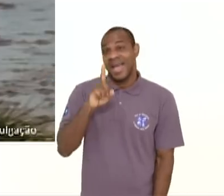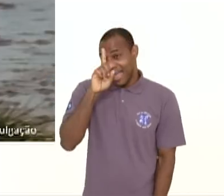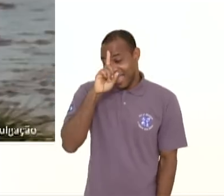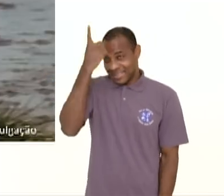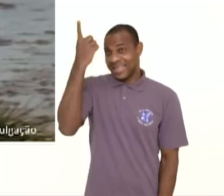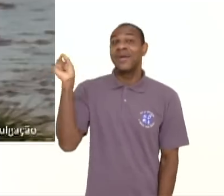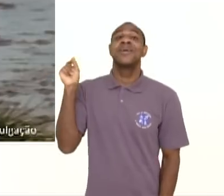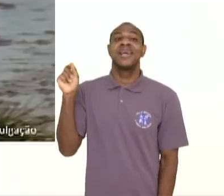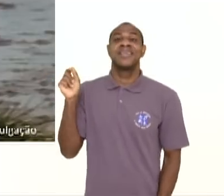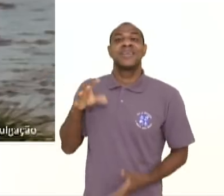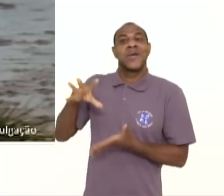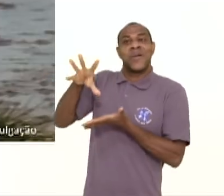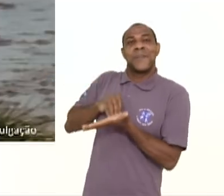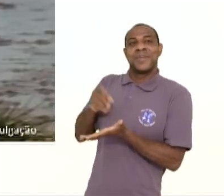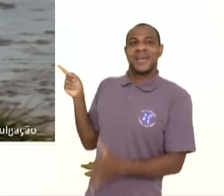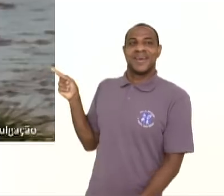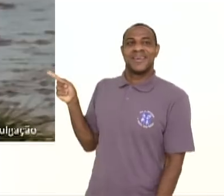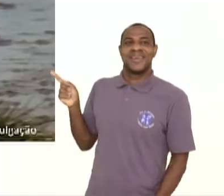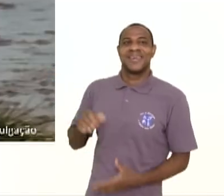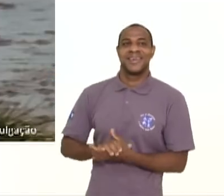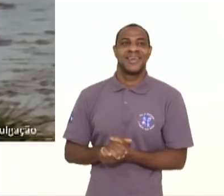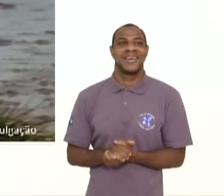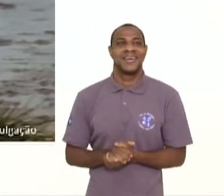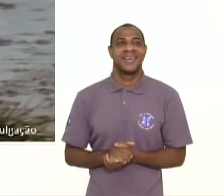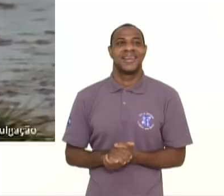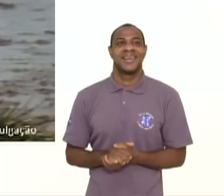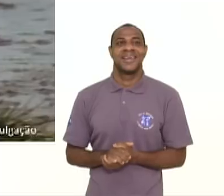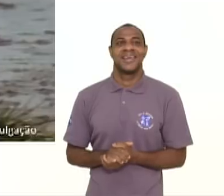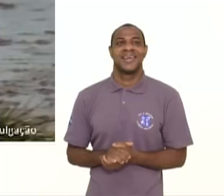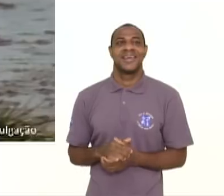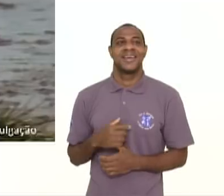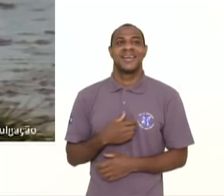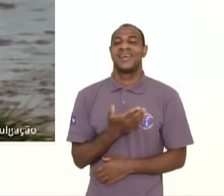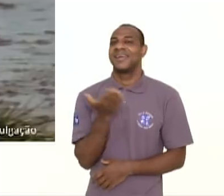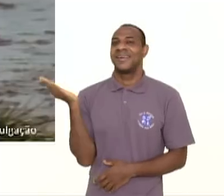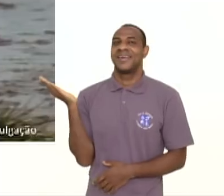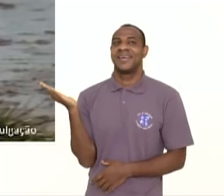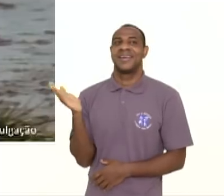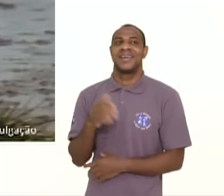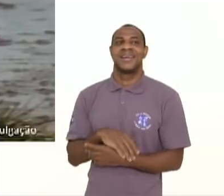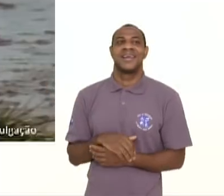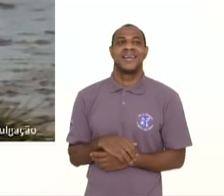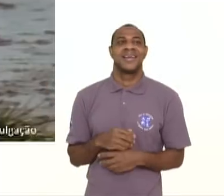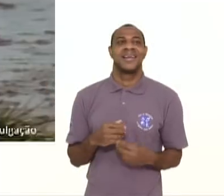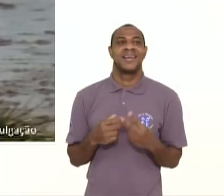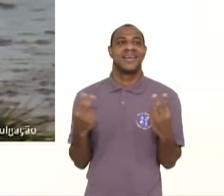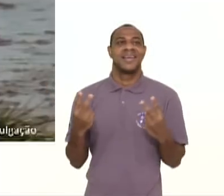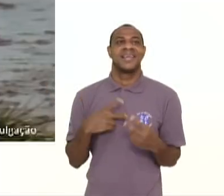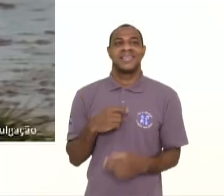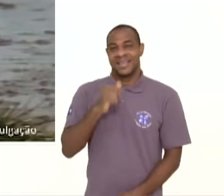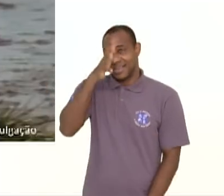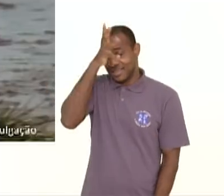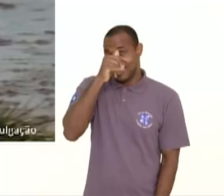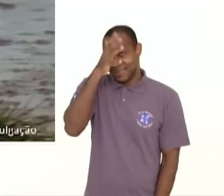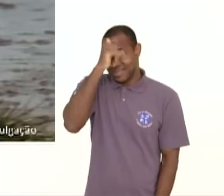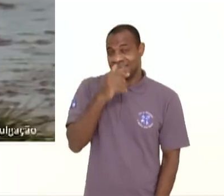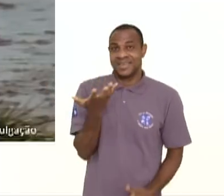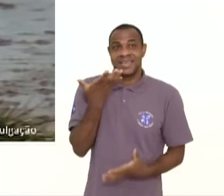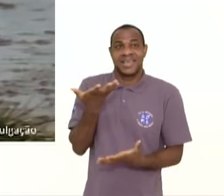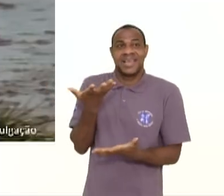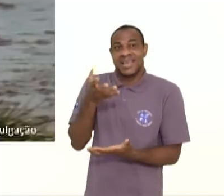passar pelo outro, né? Então temos aqui duas aves, né, e ao meio temos um galo ali, né, tentando